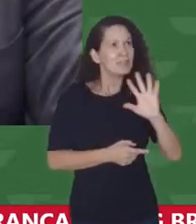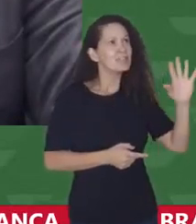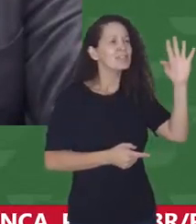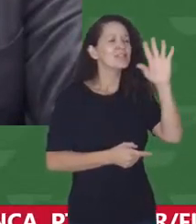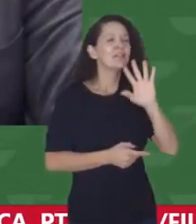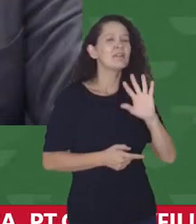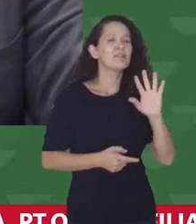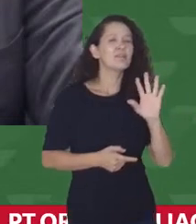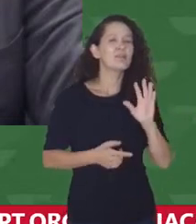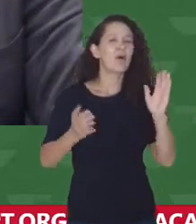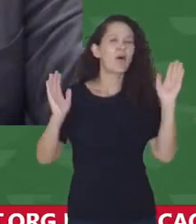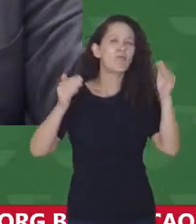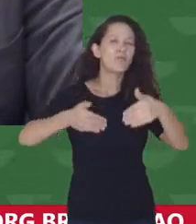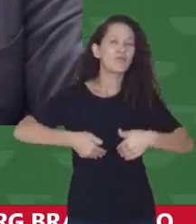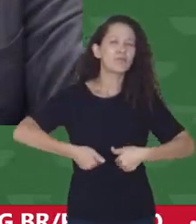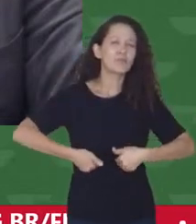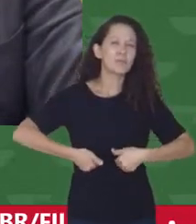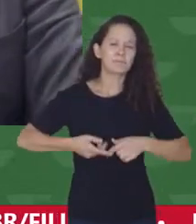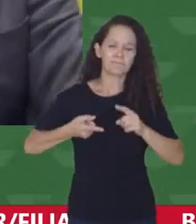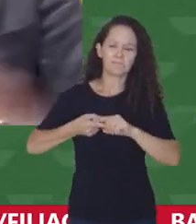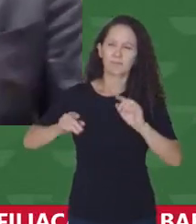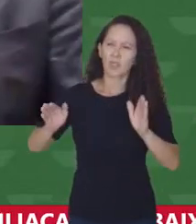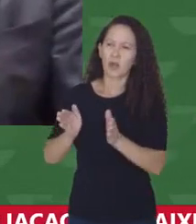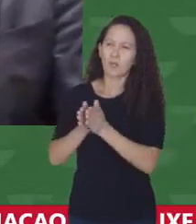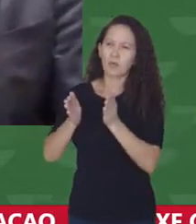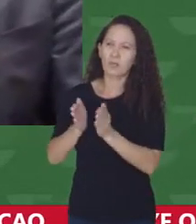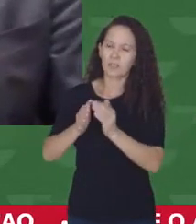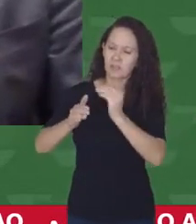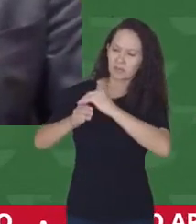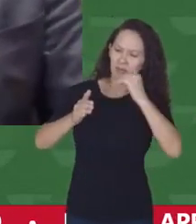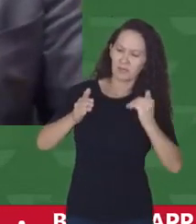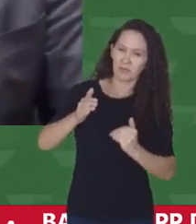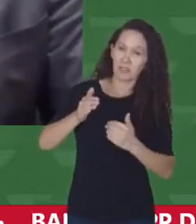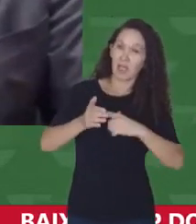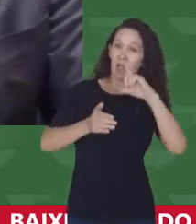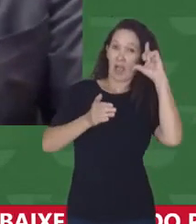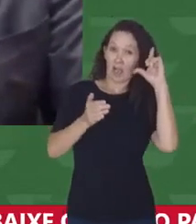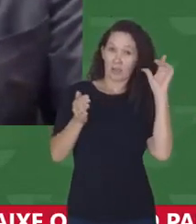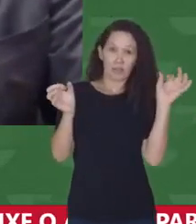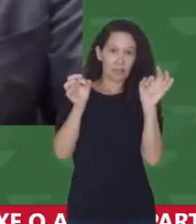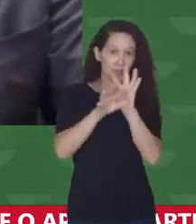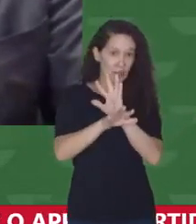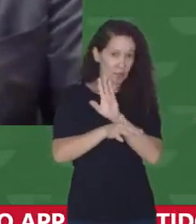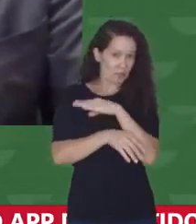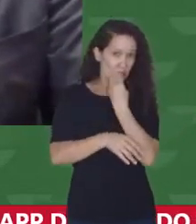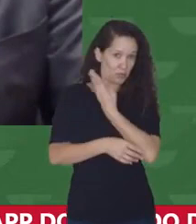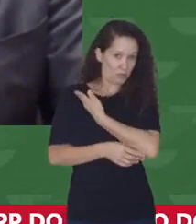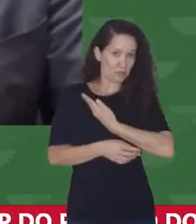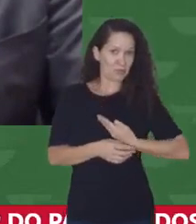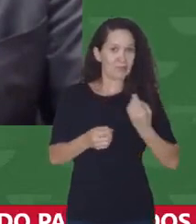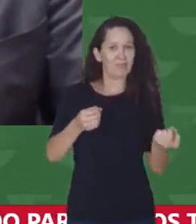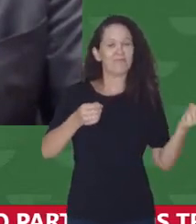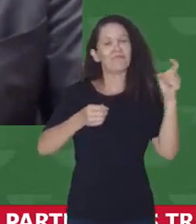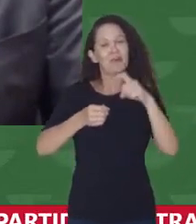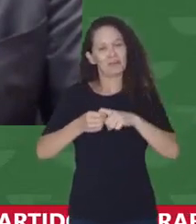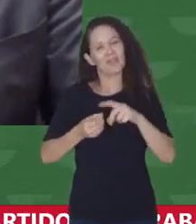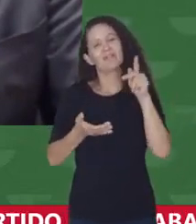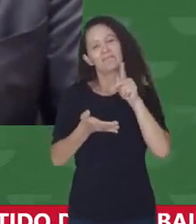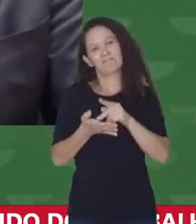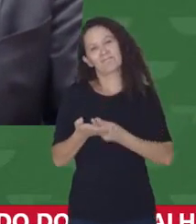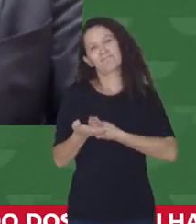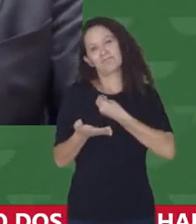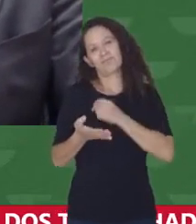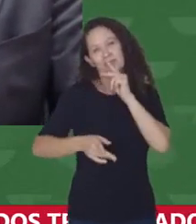onde a fome, a pobreza e a miséria, coisas que tinham sido abolidas pelo nosso governo, voltaram a ser a realidade do